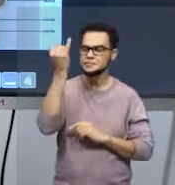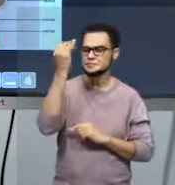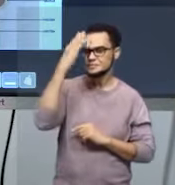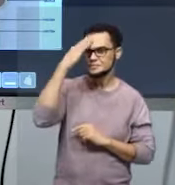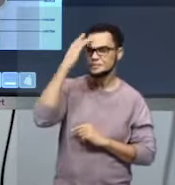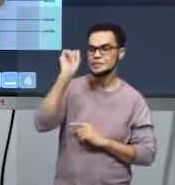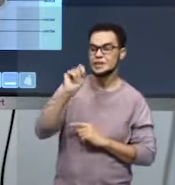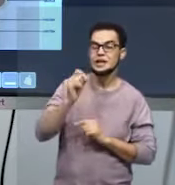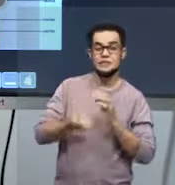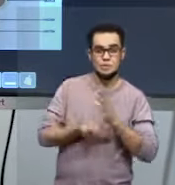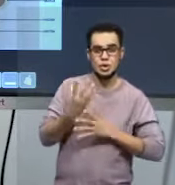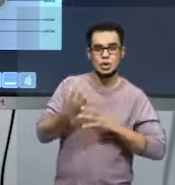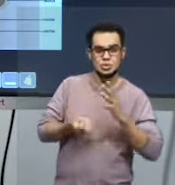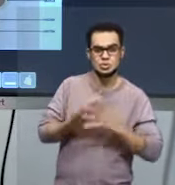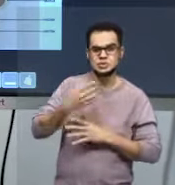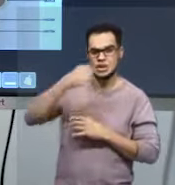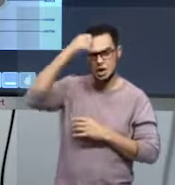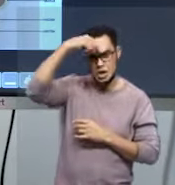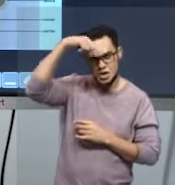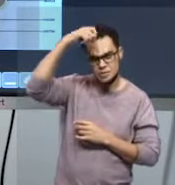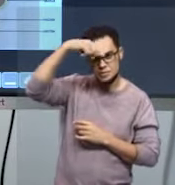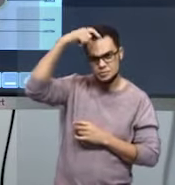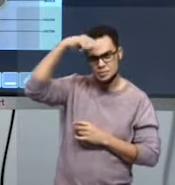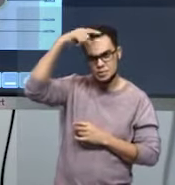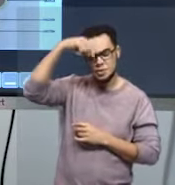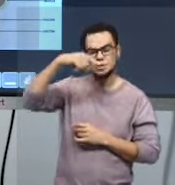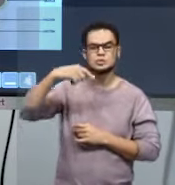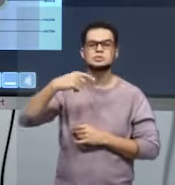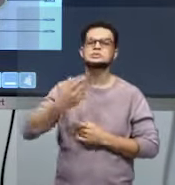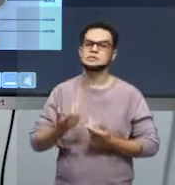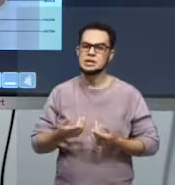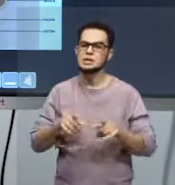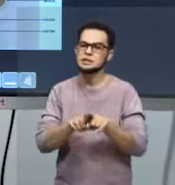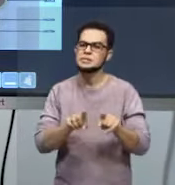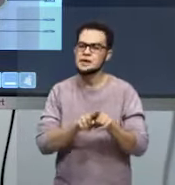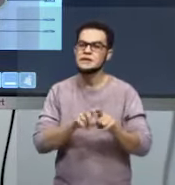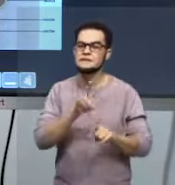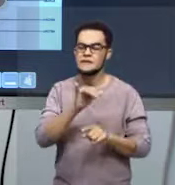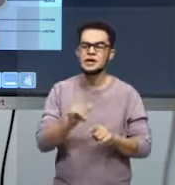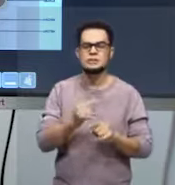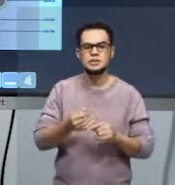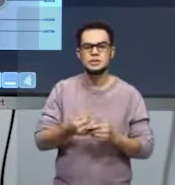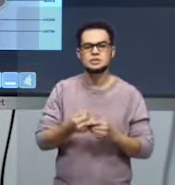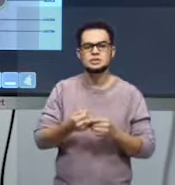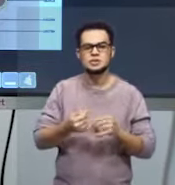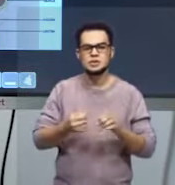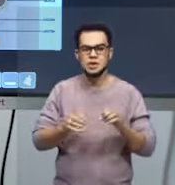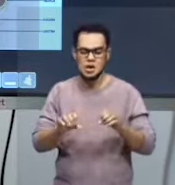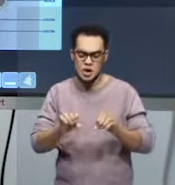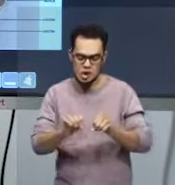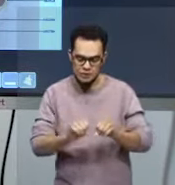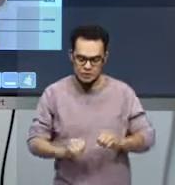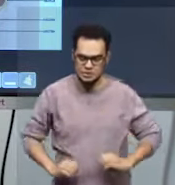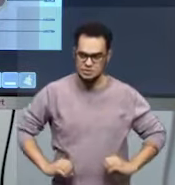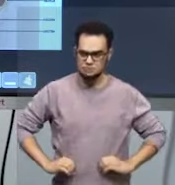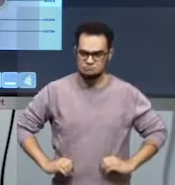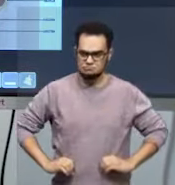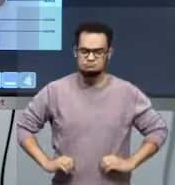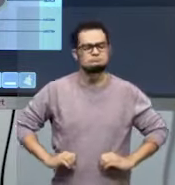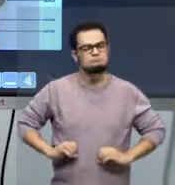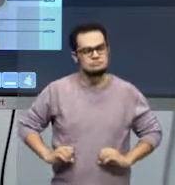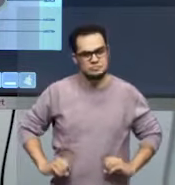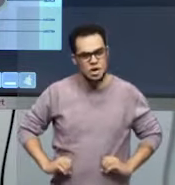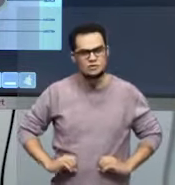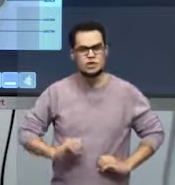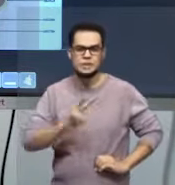produzir, além de hormônios sexuais, ele vai produzir os óvulos, né? Que a gente vai chamar de ovócito, tá? E vai, então,